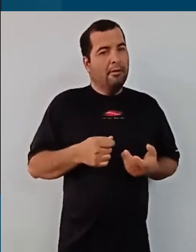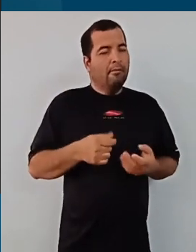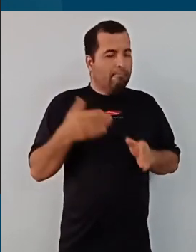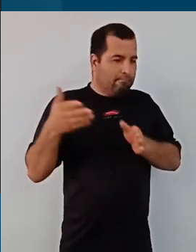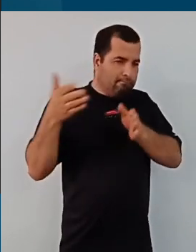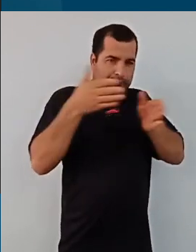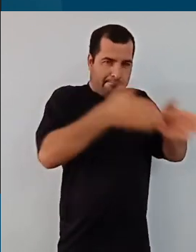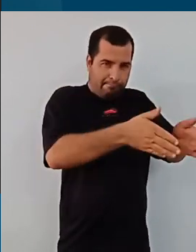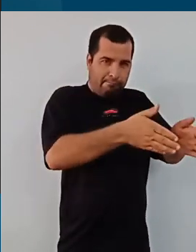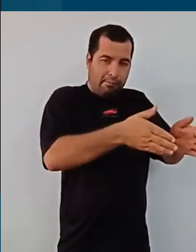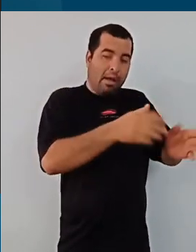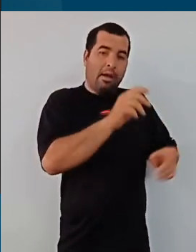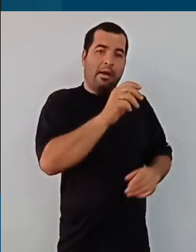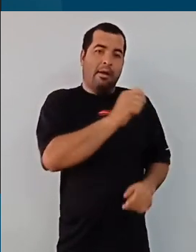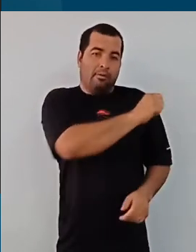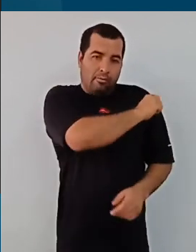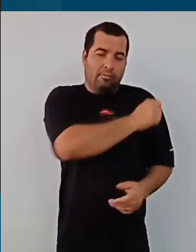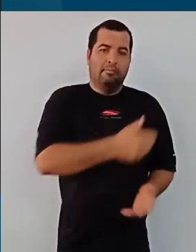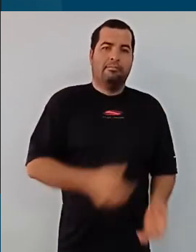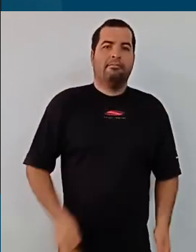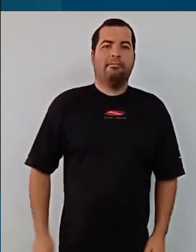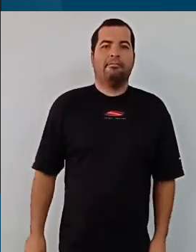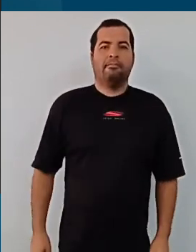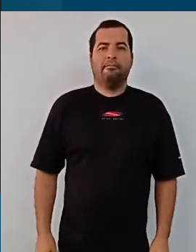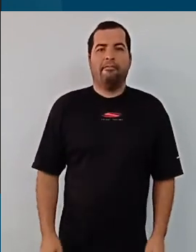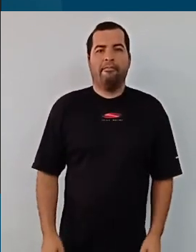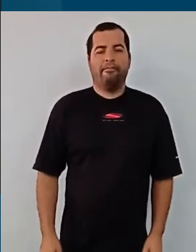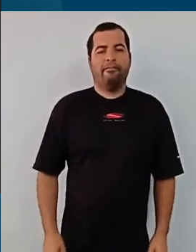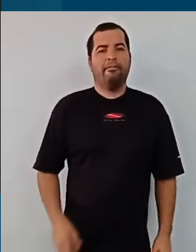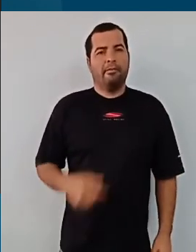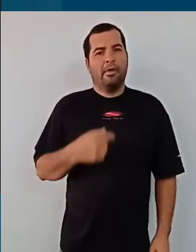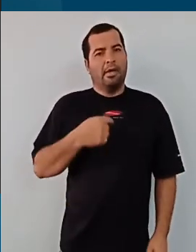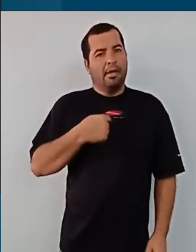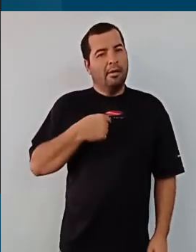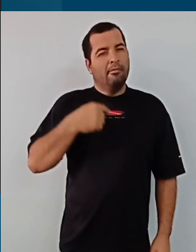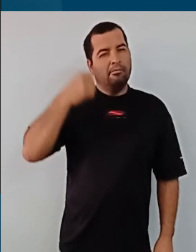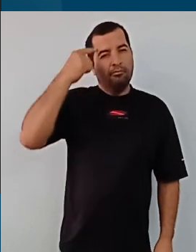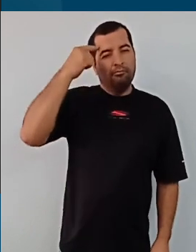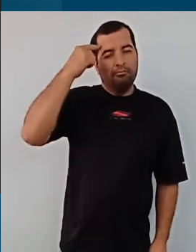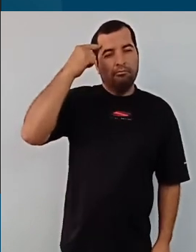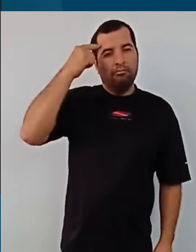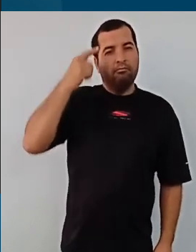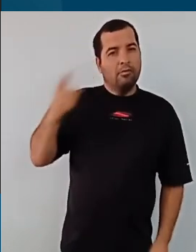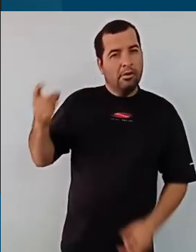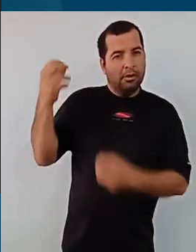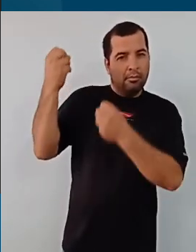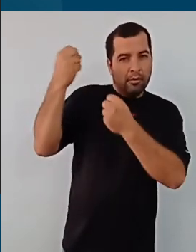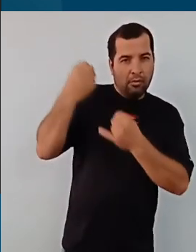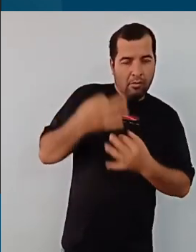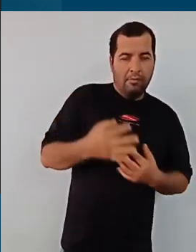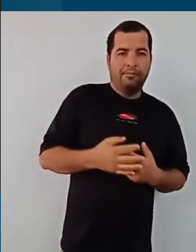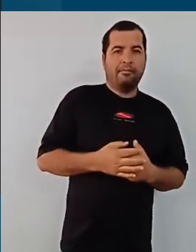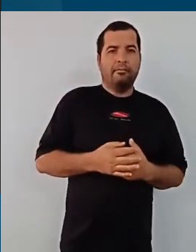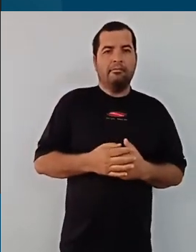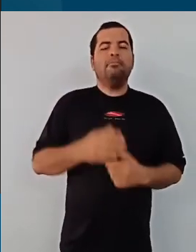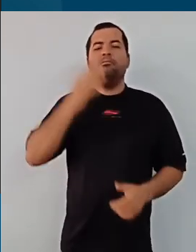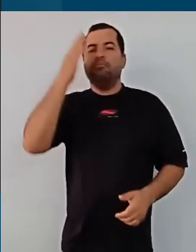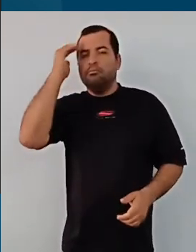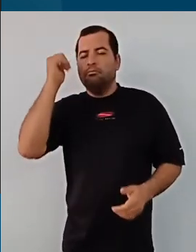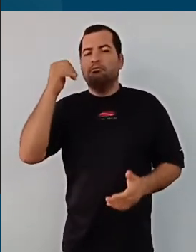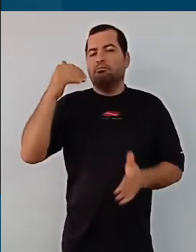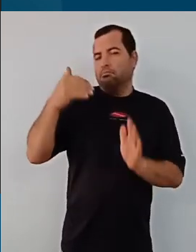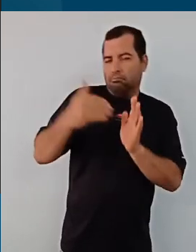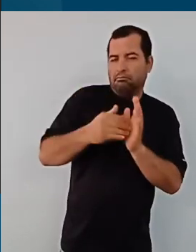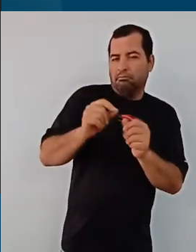organizada a partir disso. E acredito que você trouxe como habilidades e